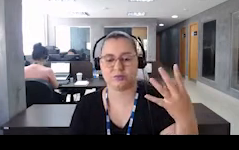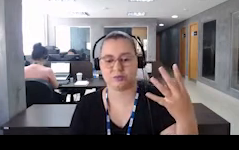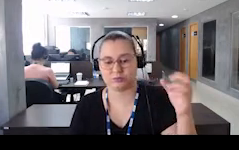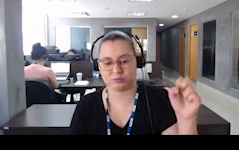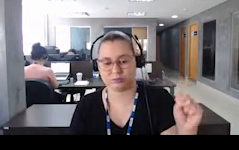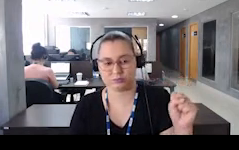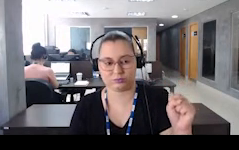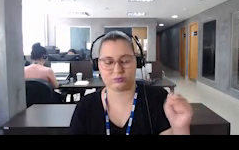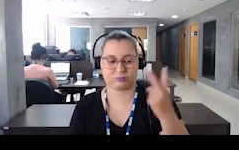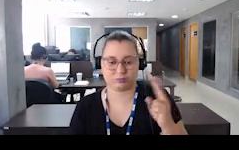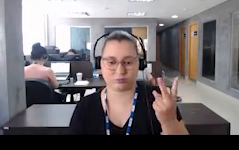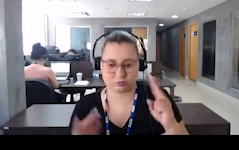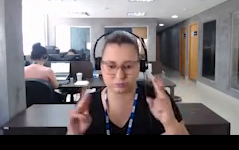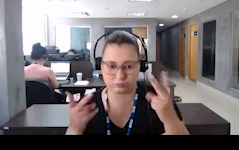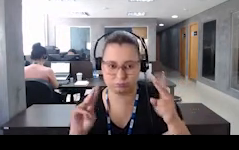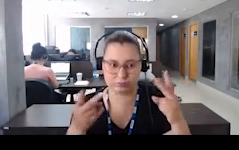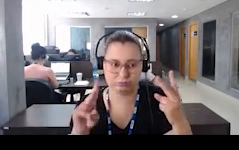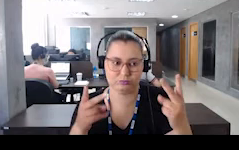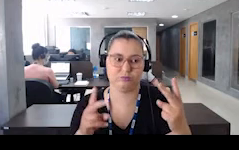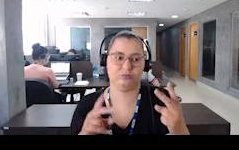0,3748. Então, esse aqui é o valor desses